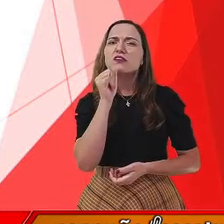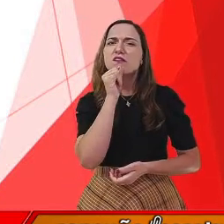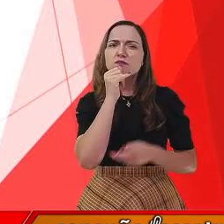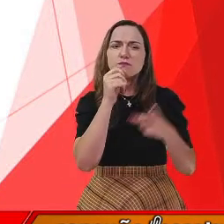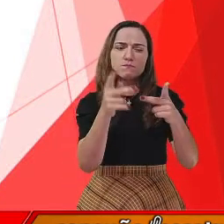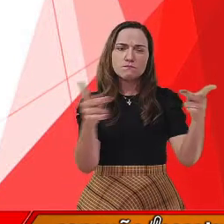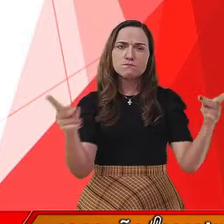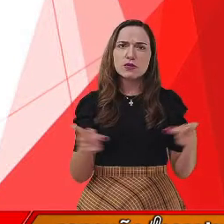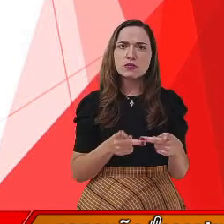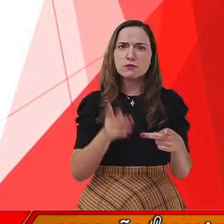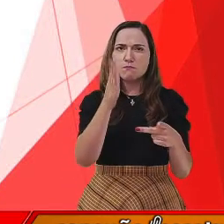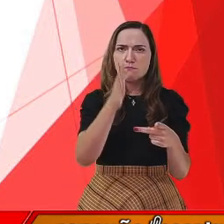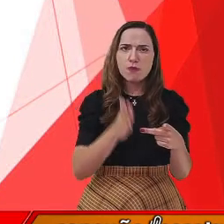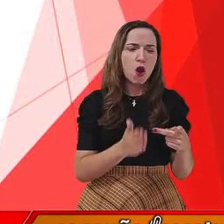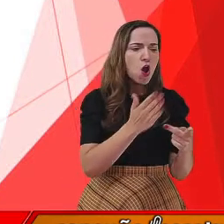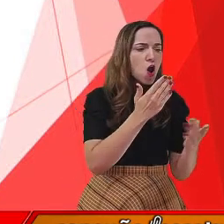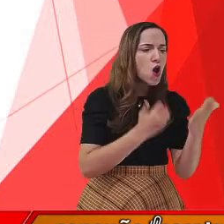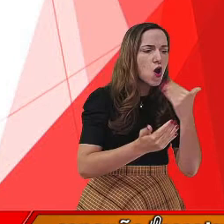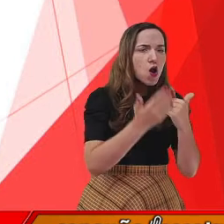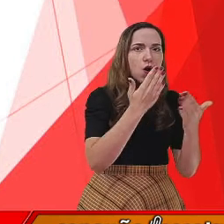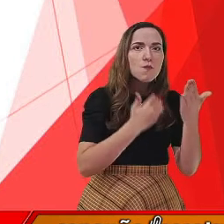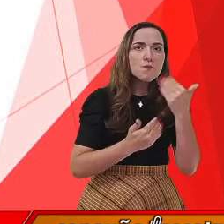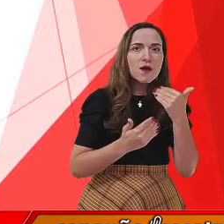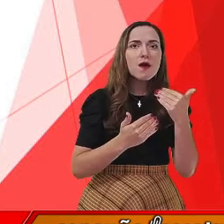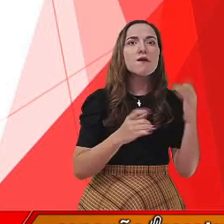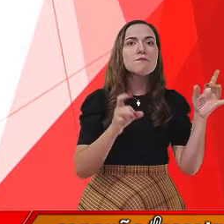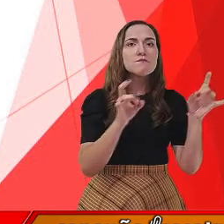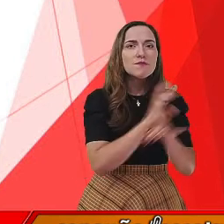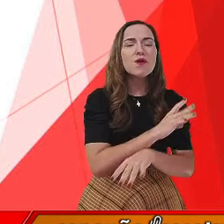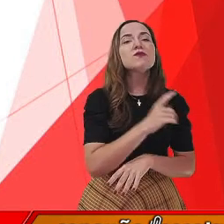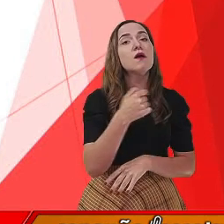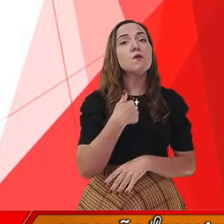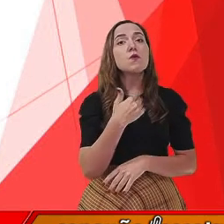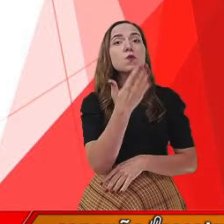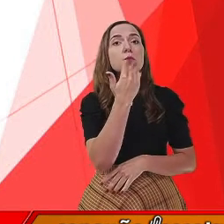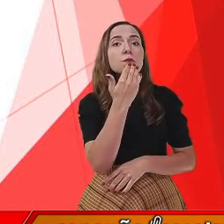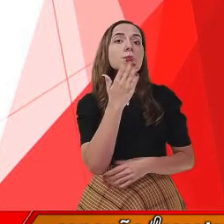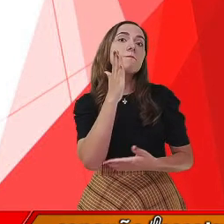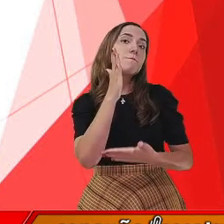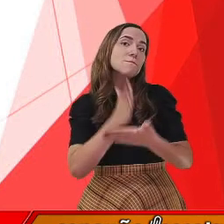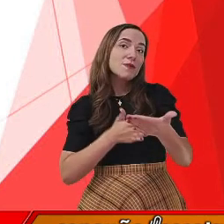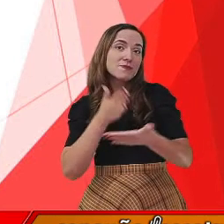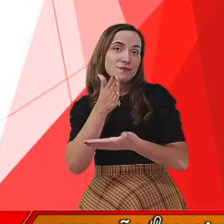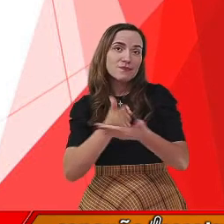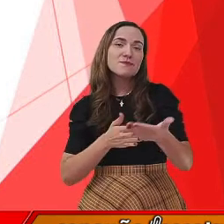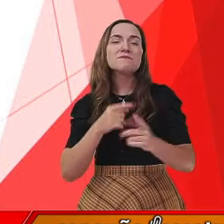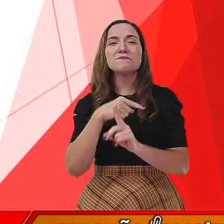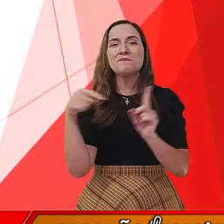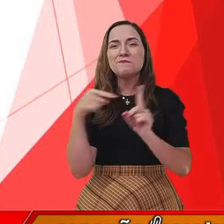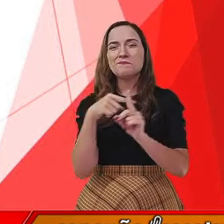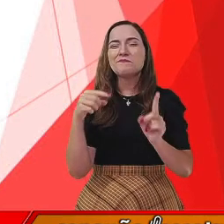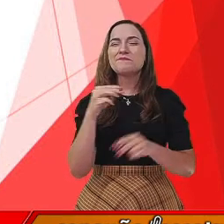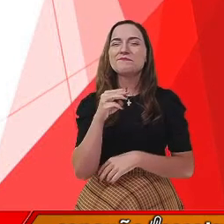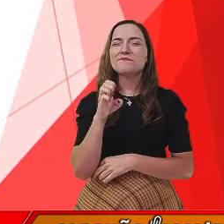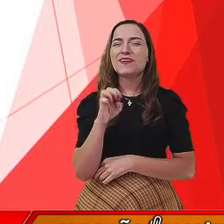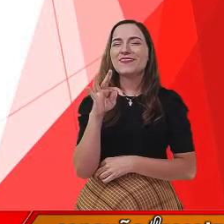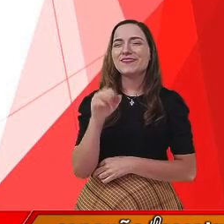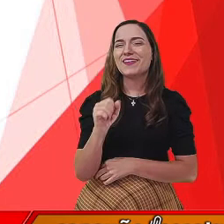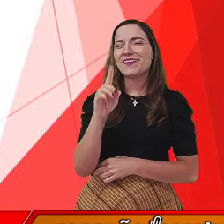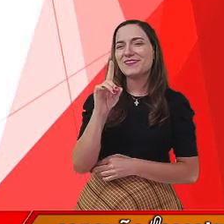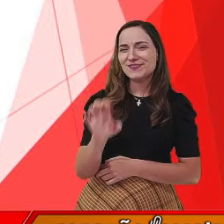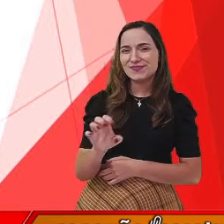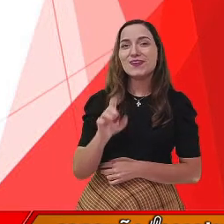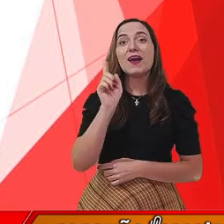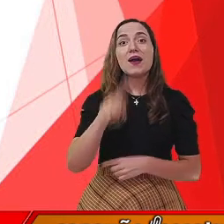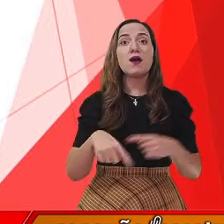uma das partes, você comeu meia pizza. Você comeu a metade e representa uma de